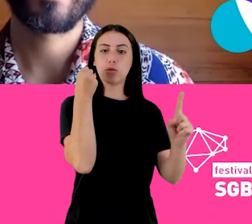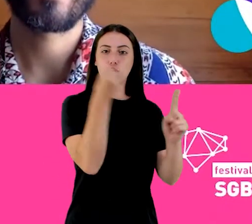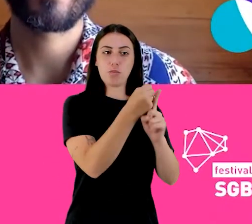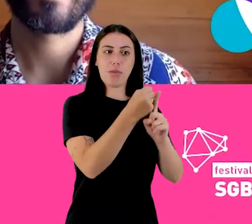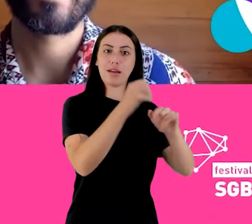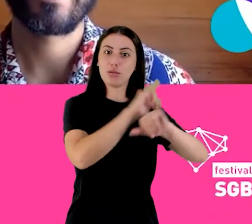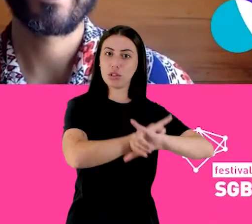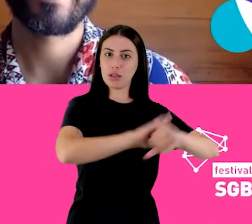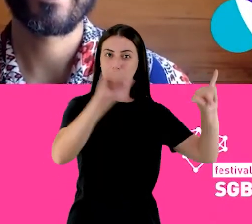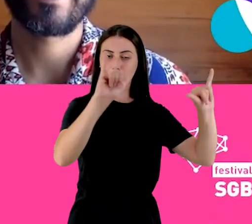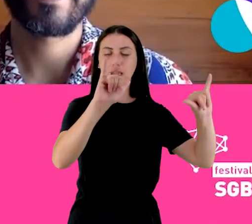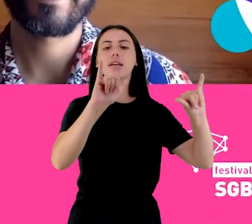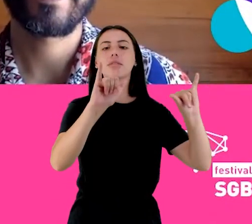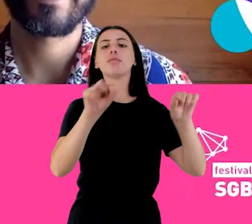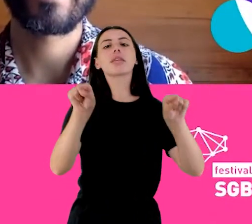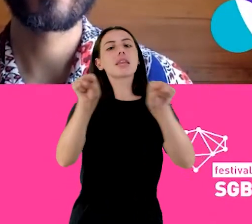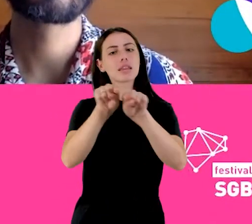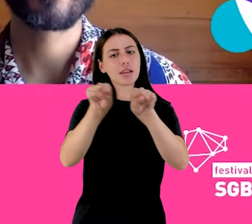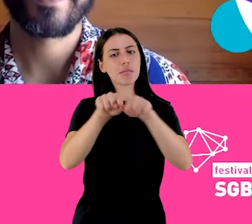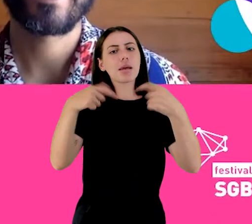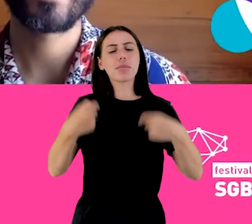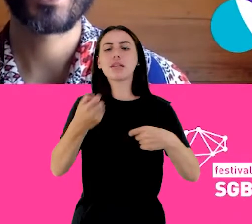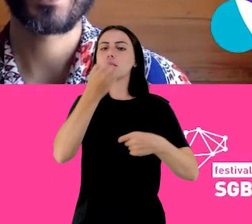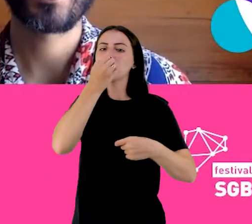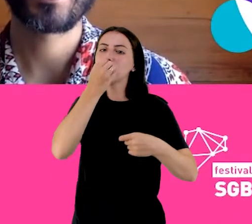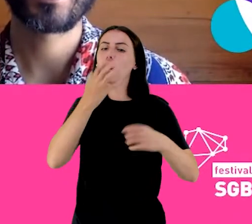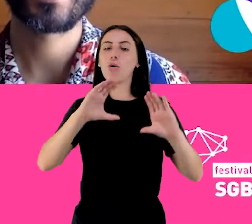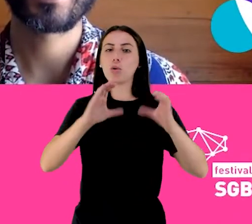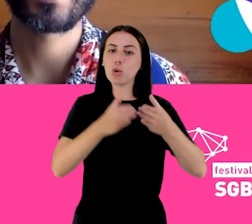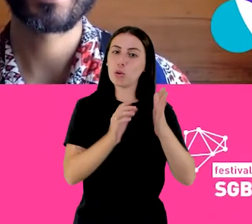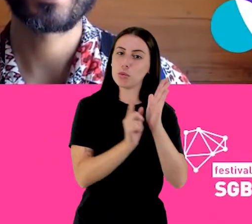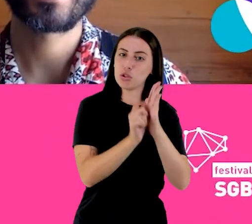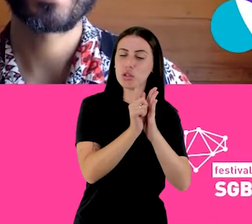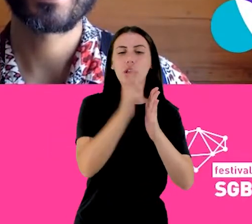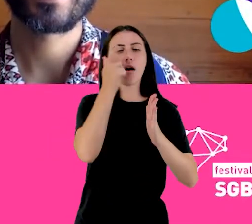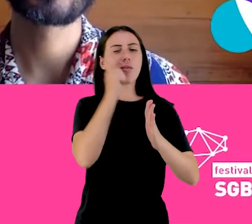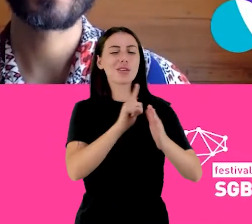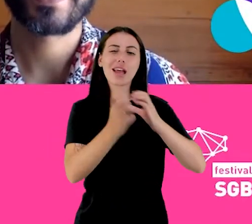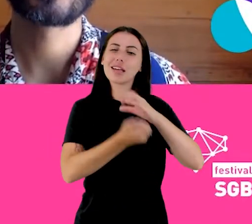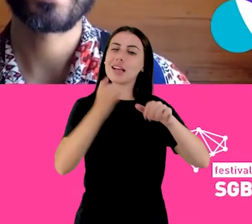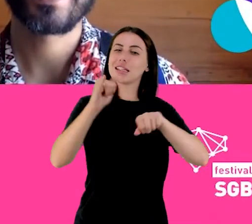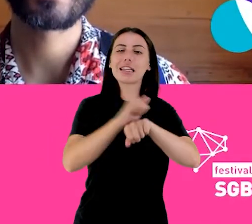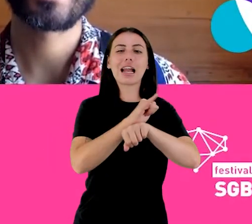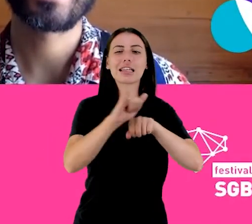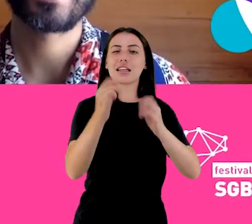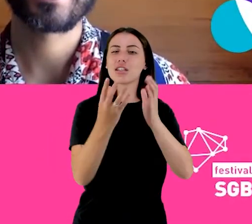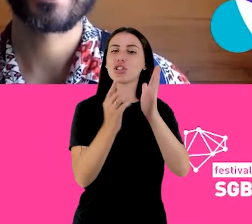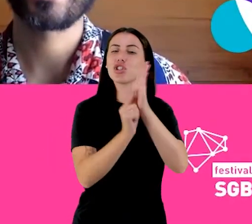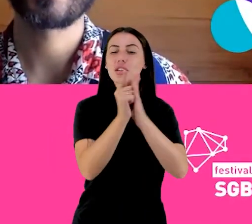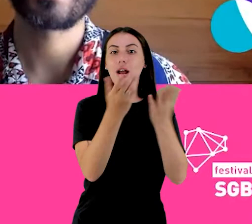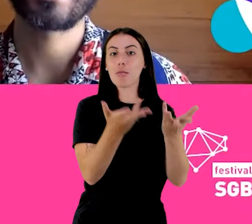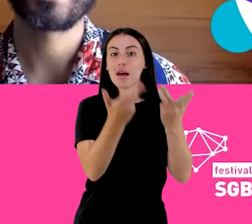fortalecimento de comunidade, e ele também teve um ativo para mudança de estrutura, porque com isso a gente